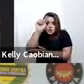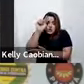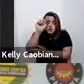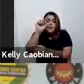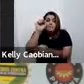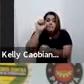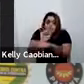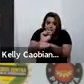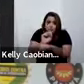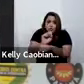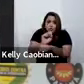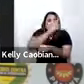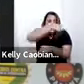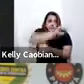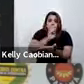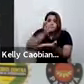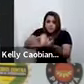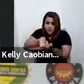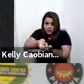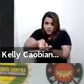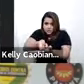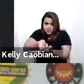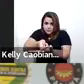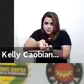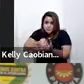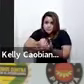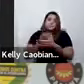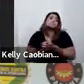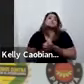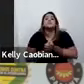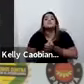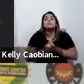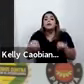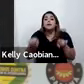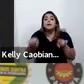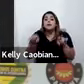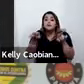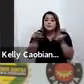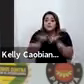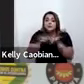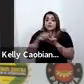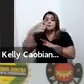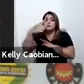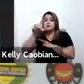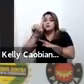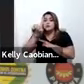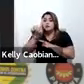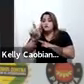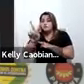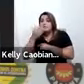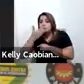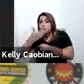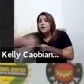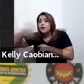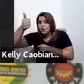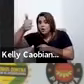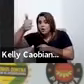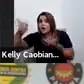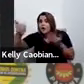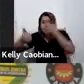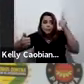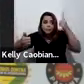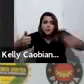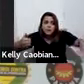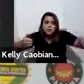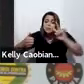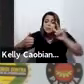vai ser descontado um dia por mês, a criação de um PDV agora muito atrativo e para o conjunto de todos os